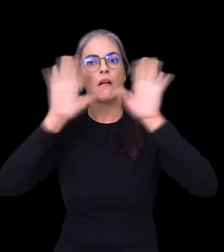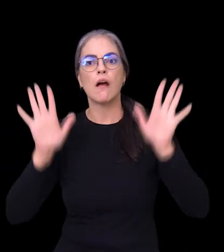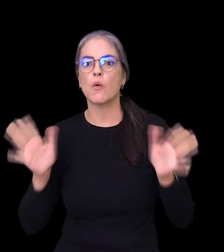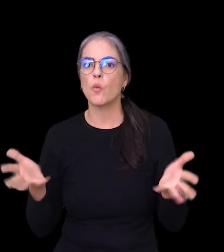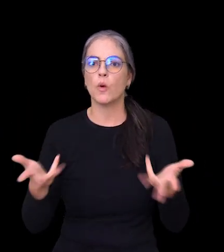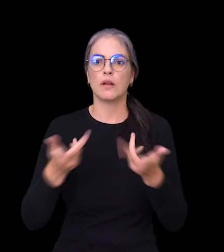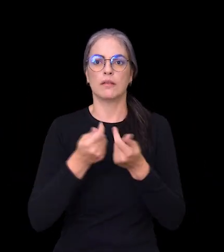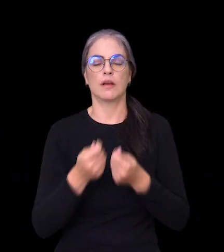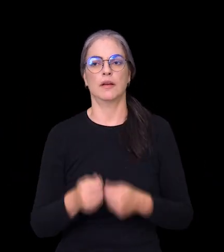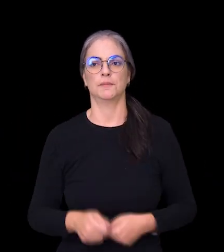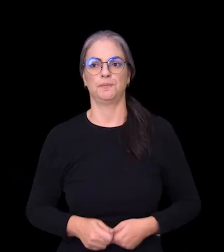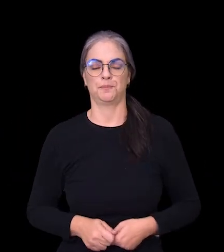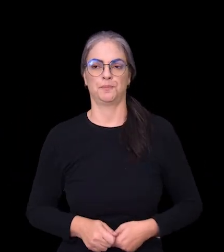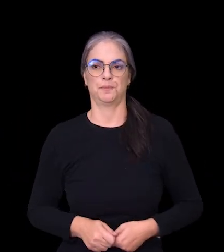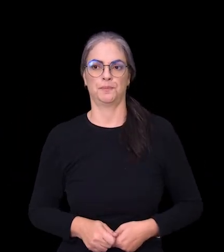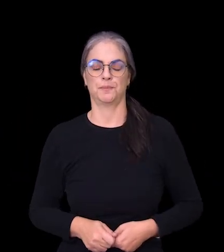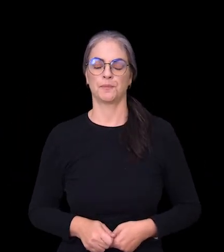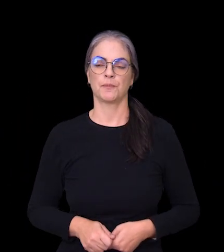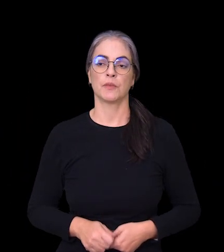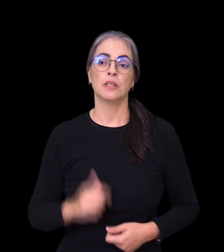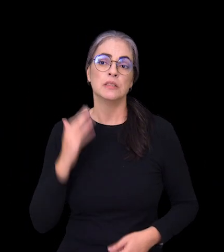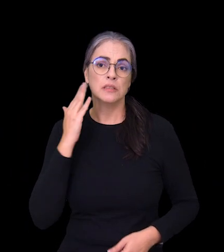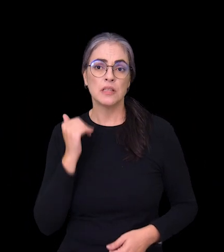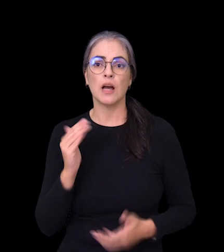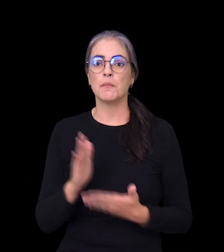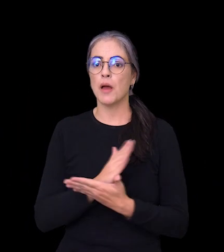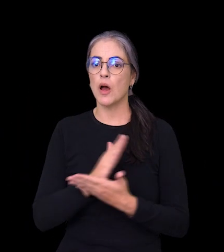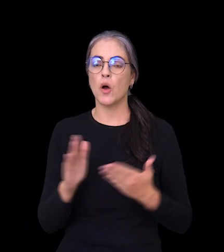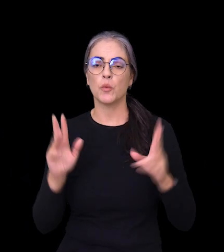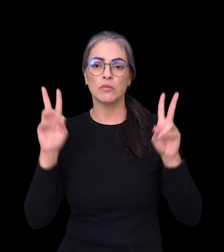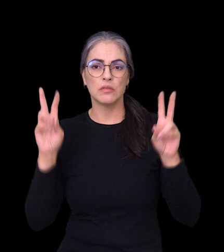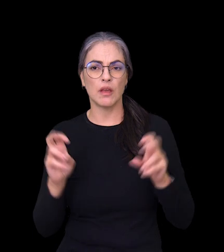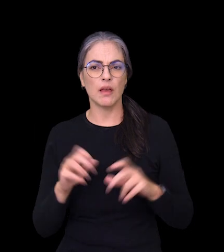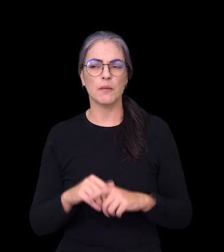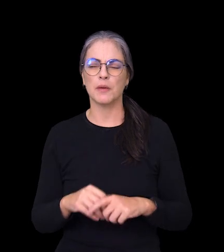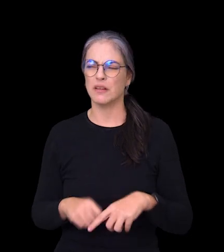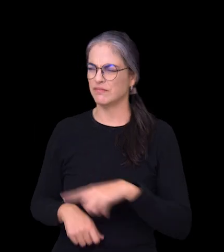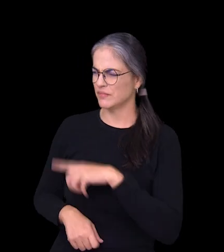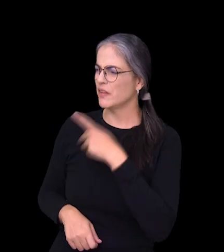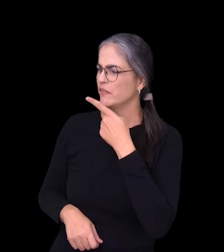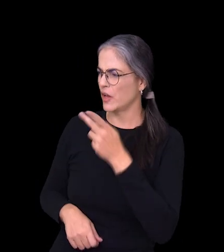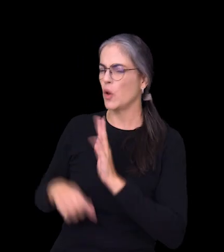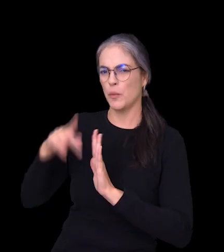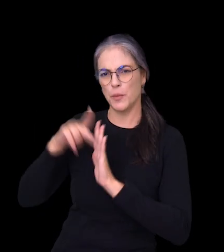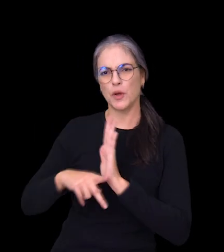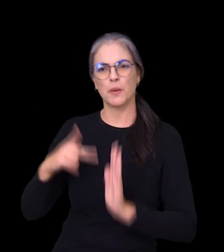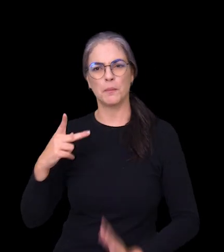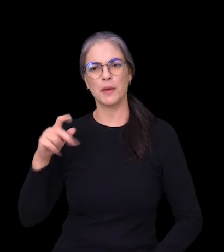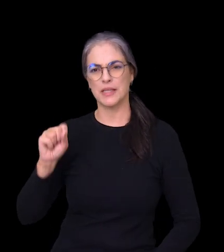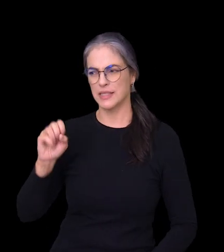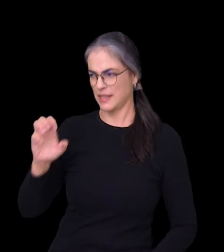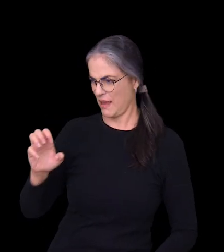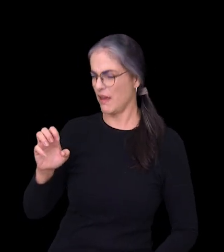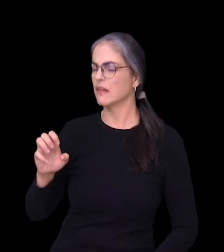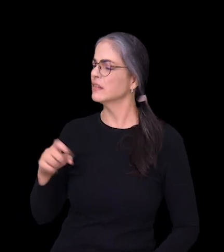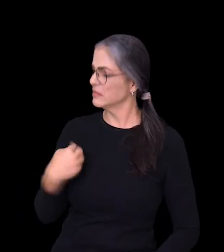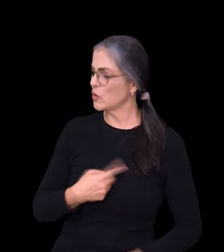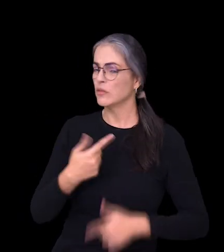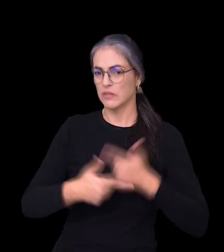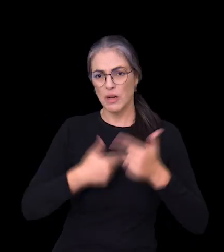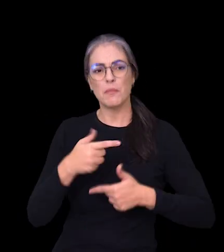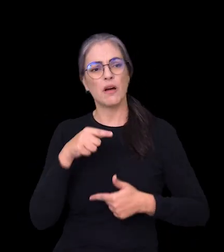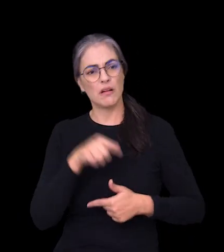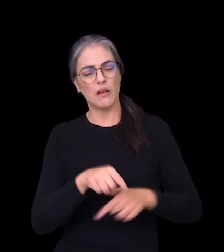exemplo, tanto o PSE, né, que é um dos programas que a deputada colocou, a gente tem trabalhado localmente, por exemplo,